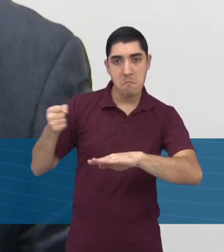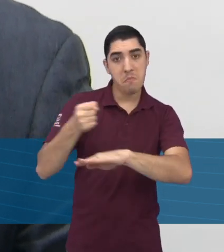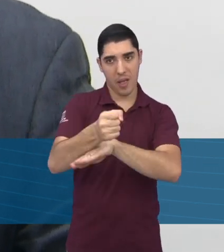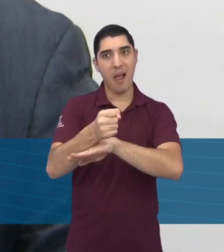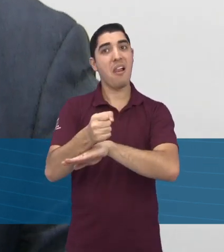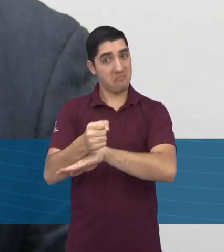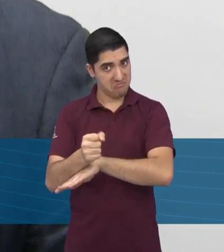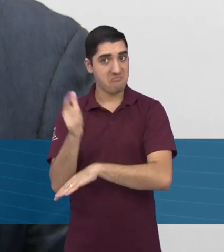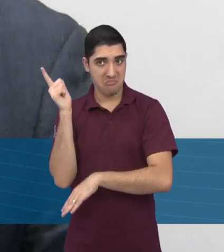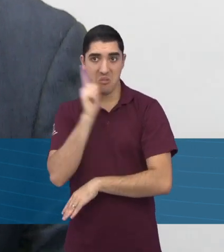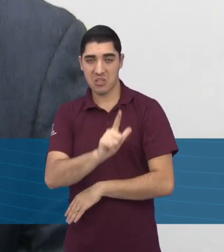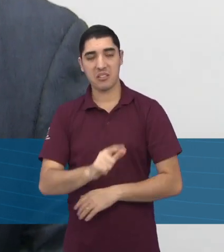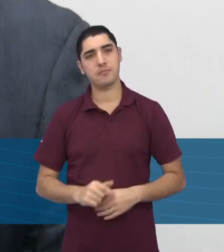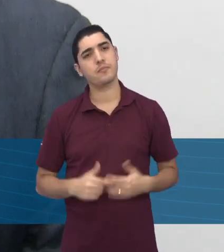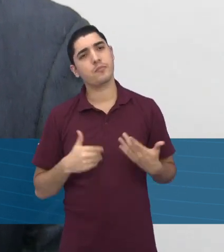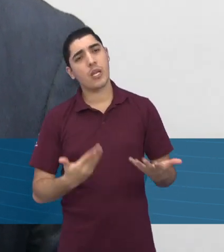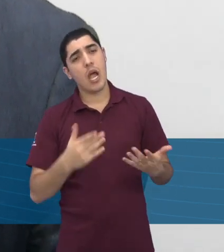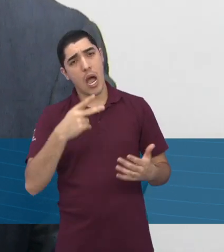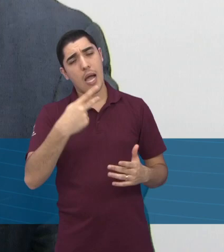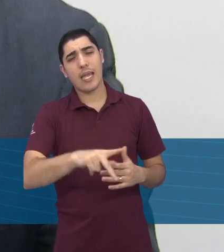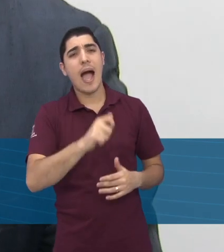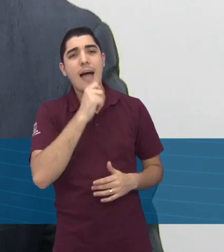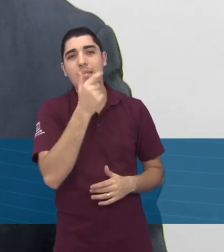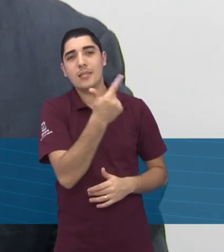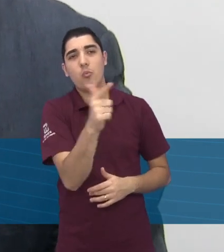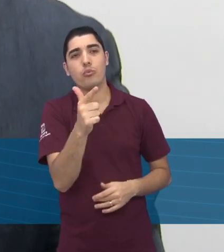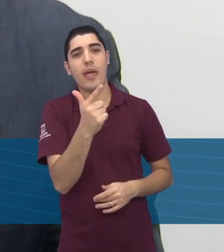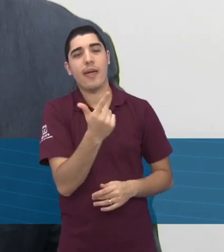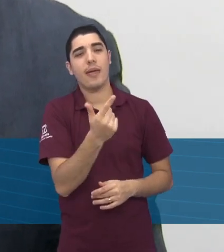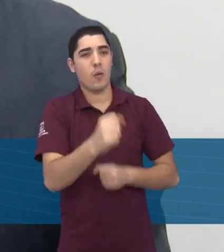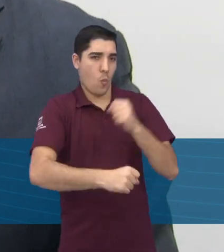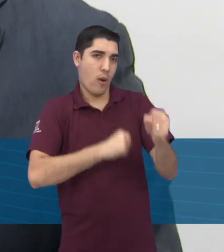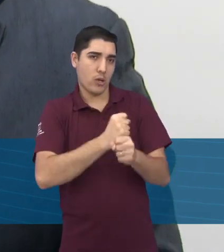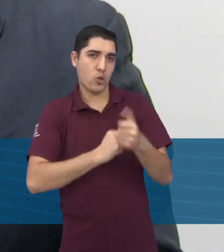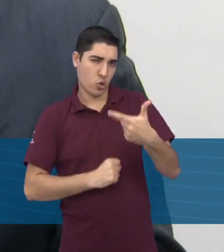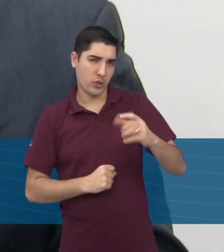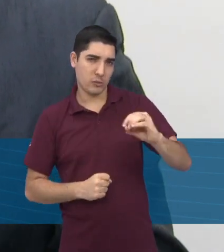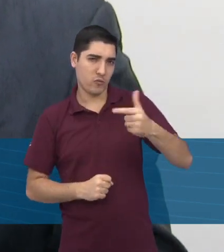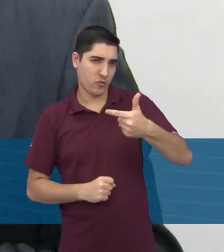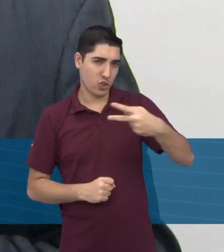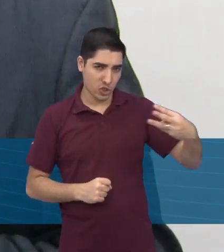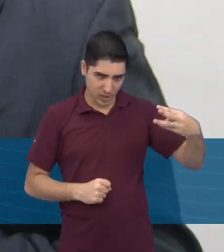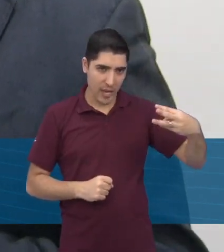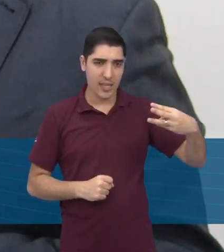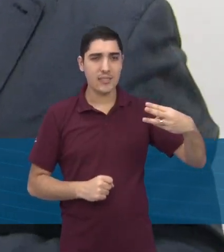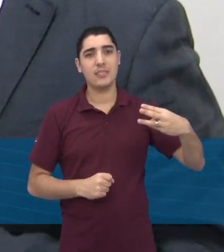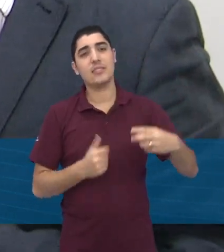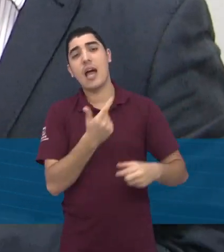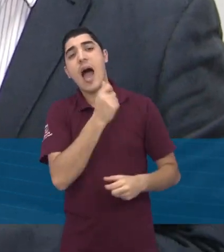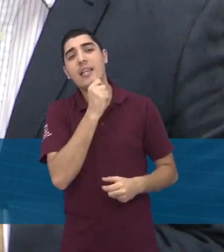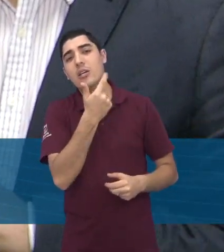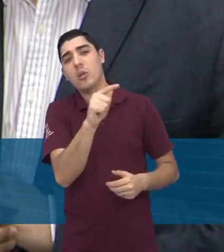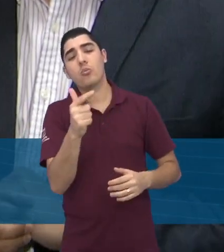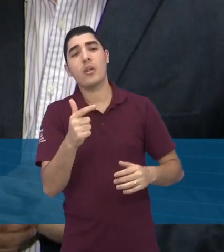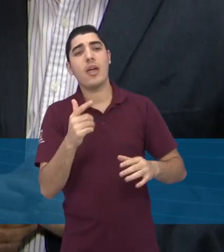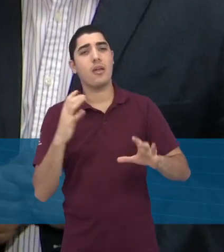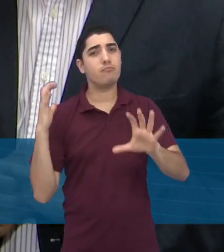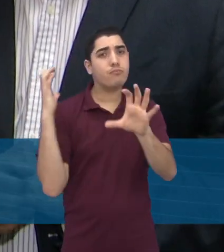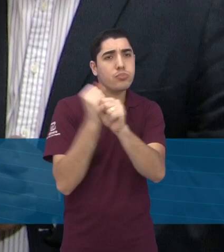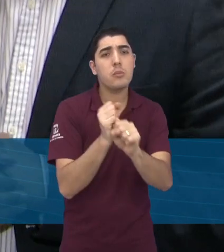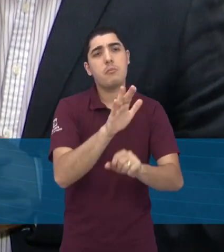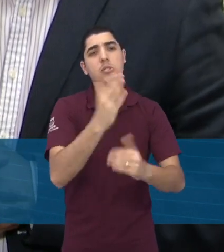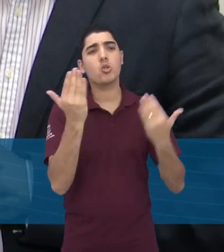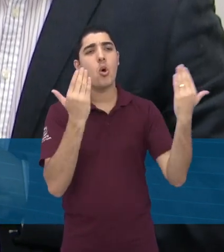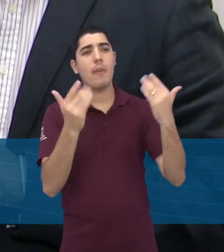mesmo de pessoas mais jovens. A gente não tem um número muito atualizado para 2023, por exemplo, mas a gente tem um comparativo que foi feito